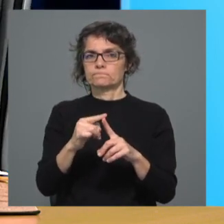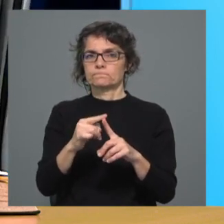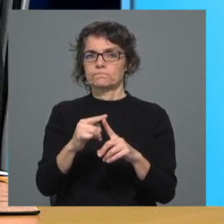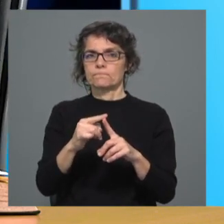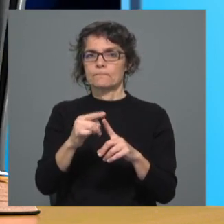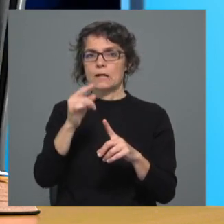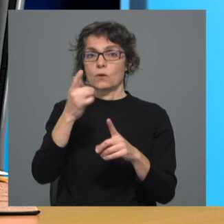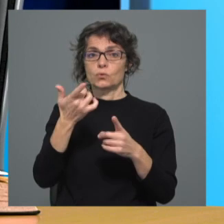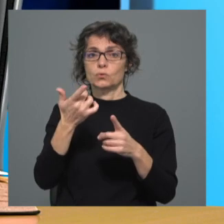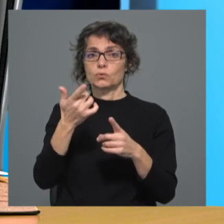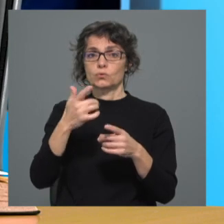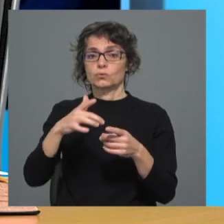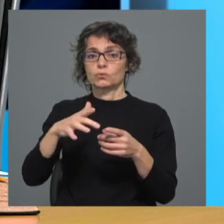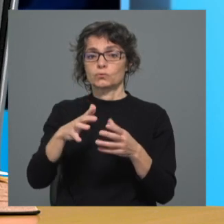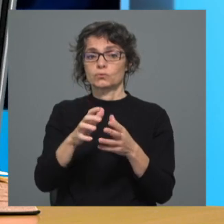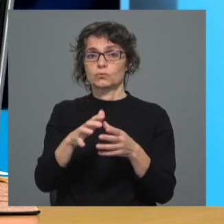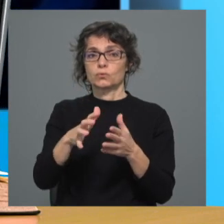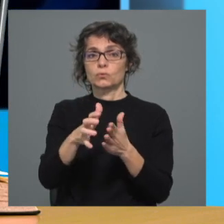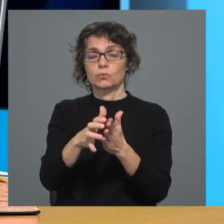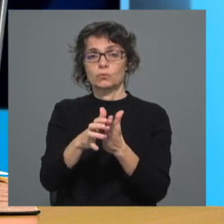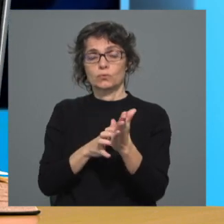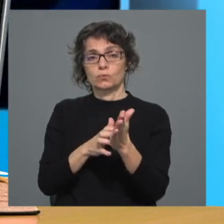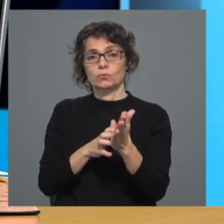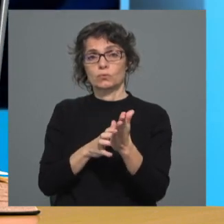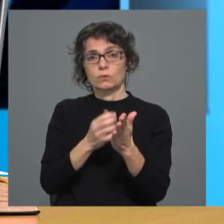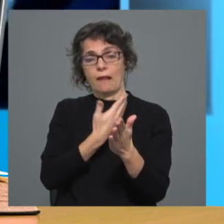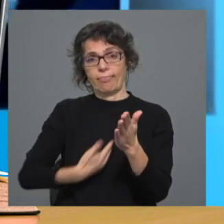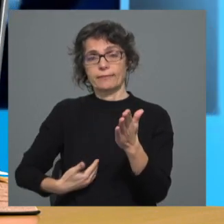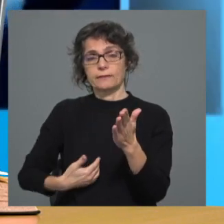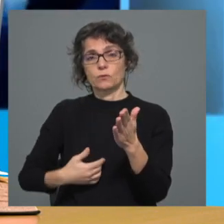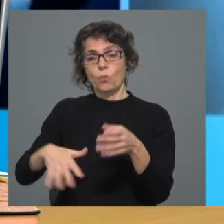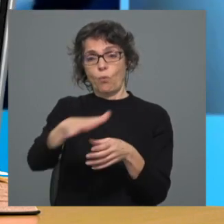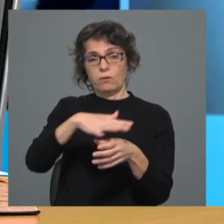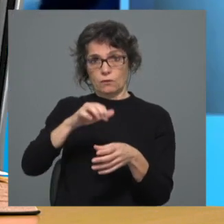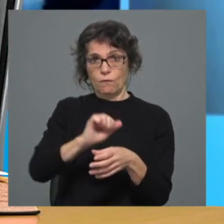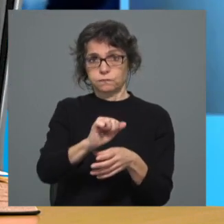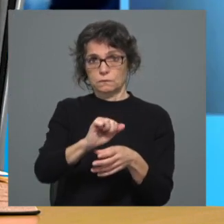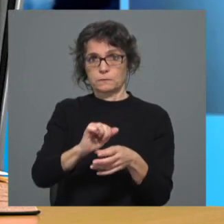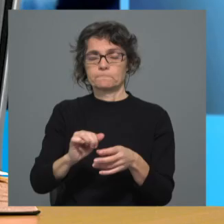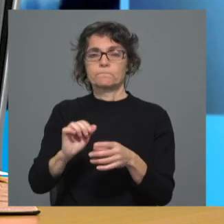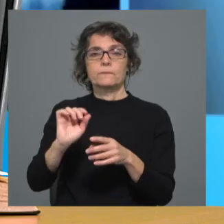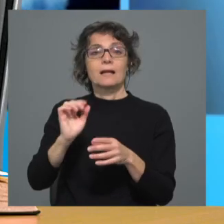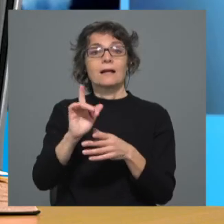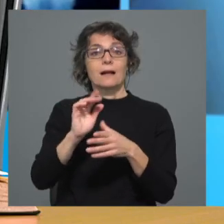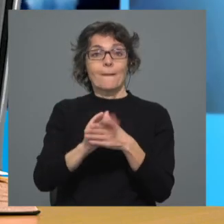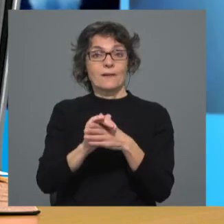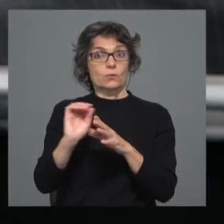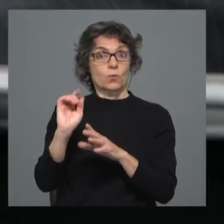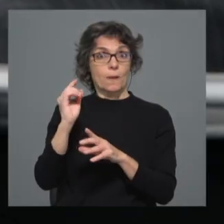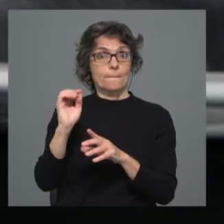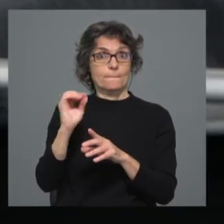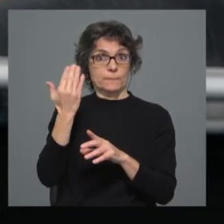contexto do Antigo Testamento. Veremos isso se ainda tivermos tempo na primeira leitura, mas há aqui um dado